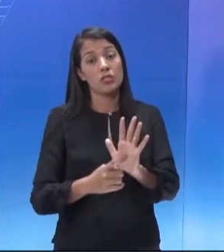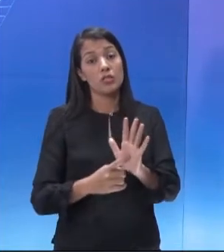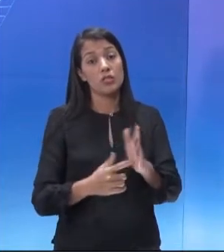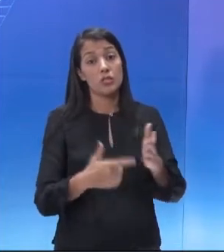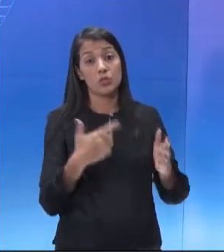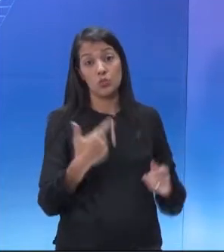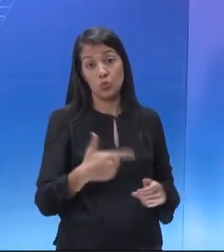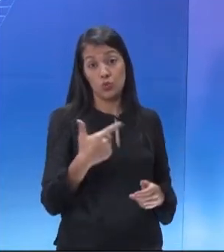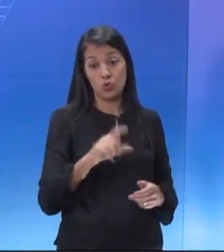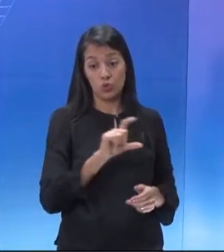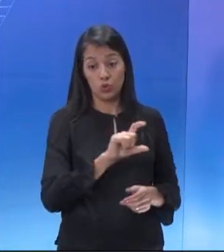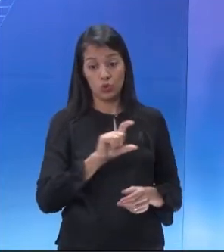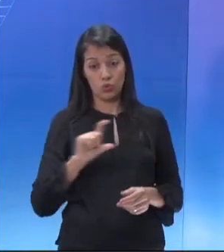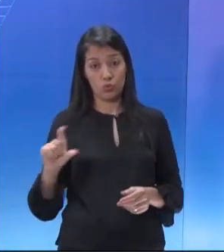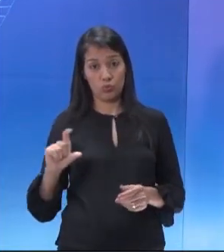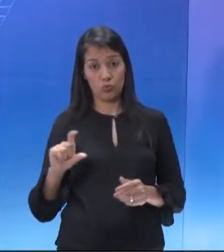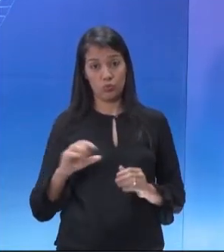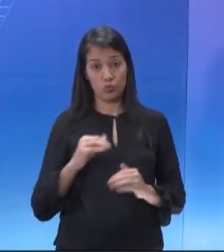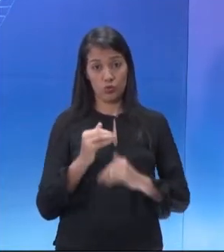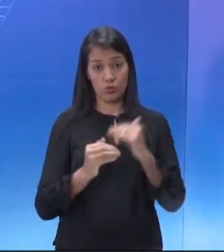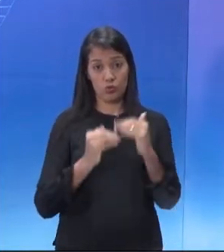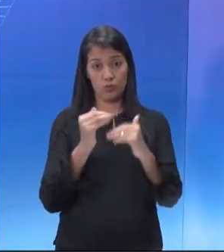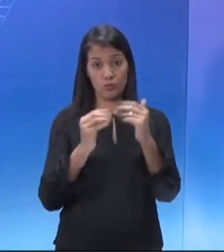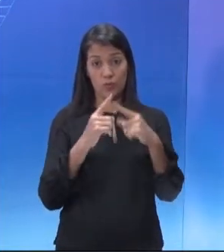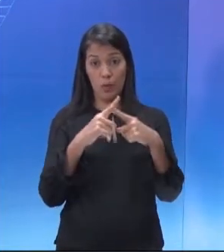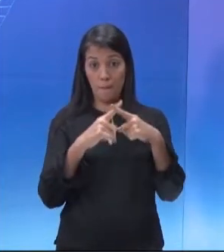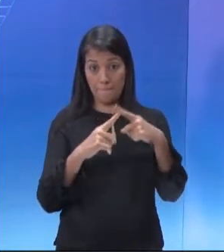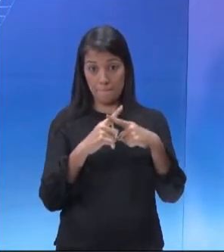primeiro parágrafo do desenvolvimento. No